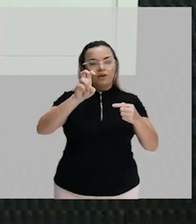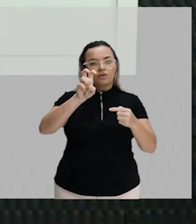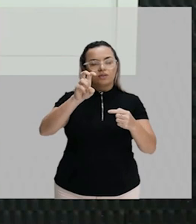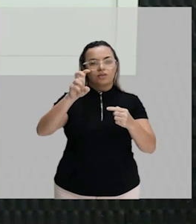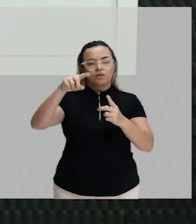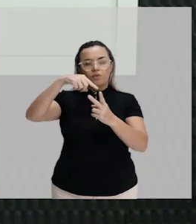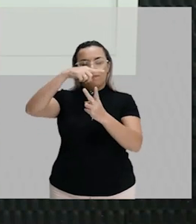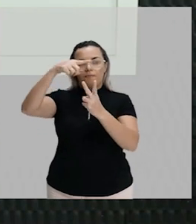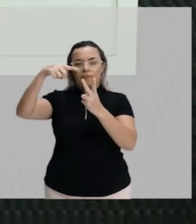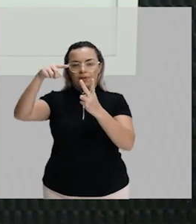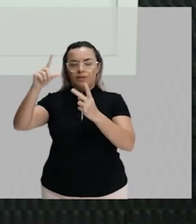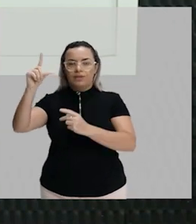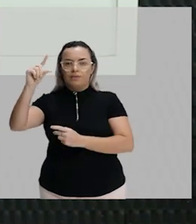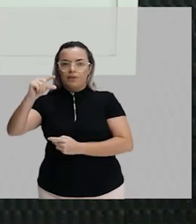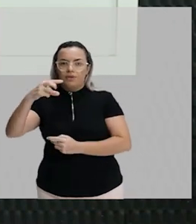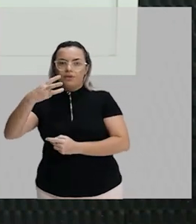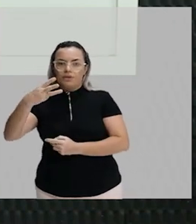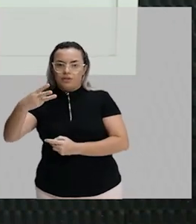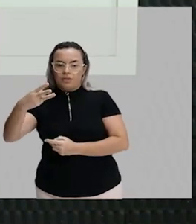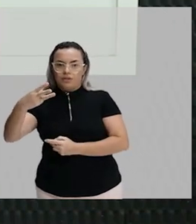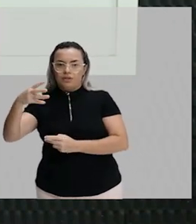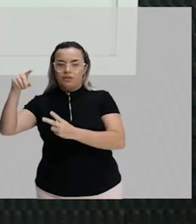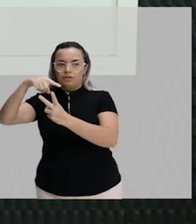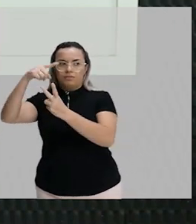3 pi né então o raio aqui ó dá